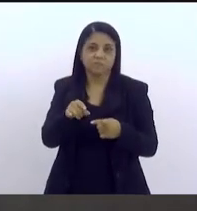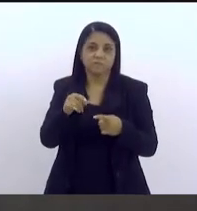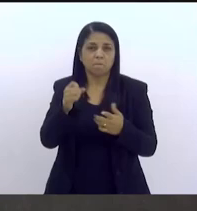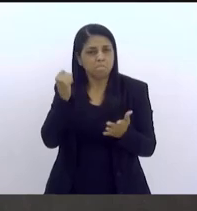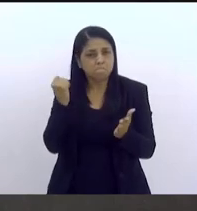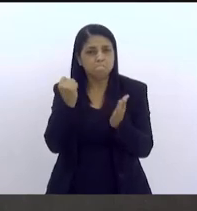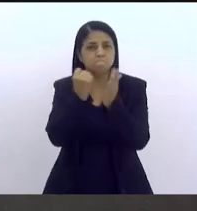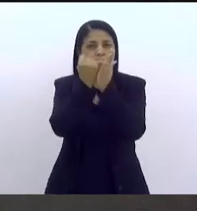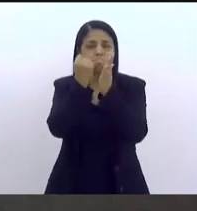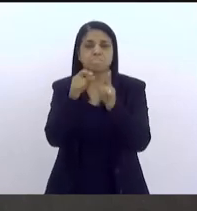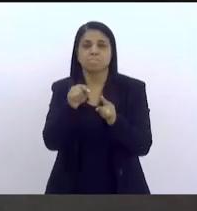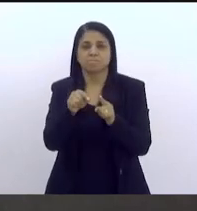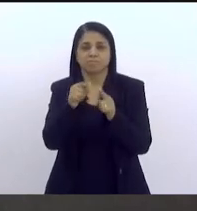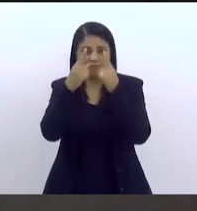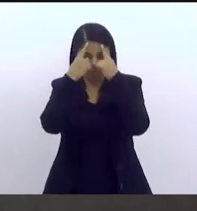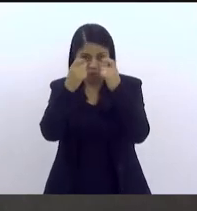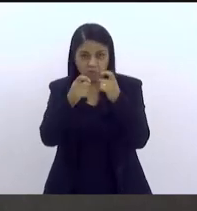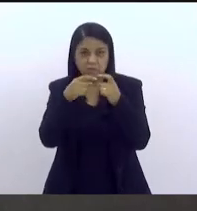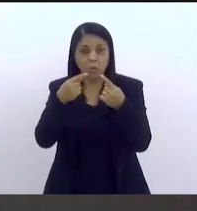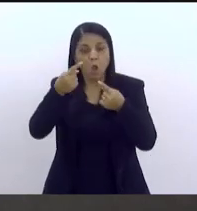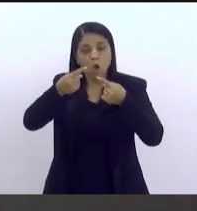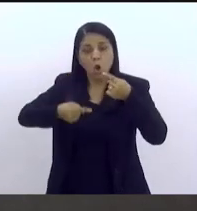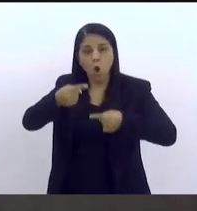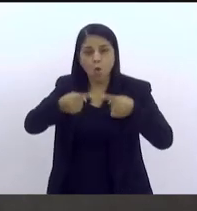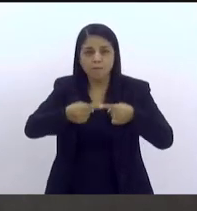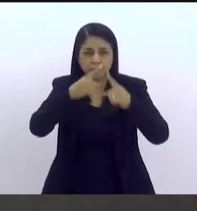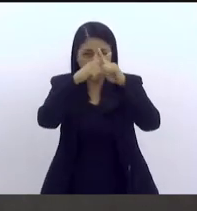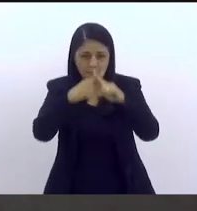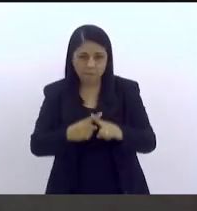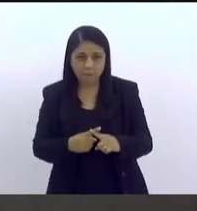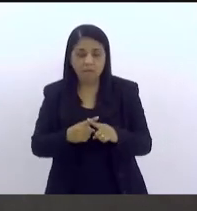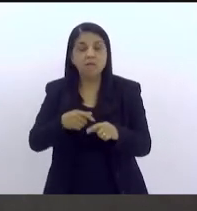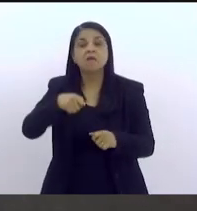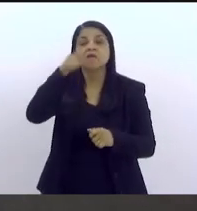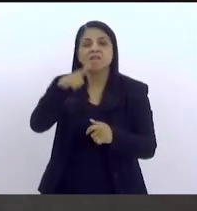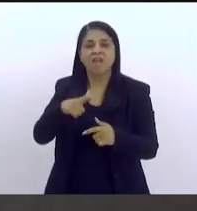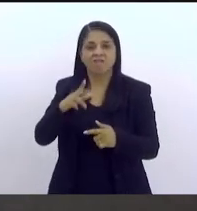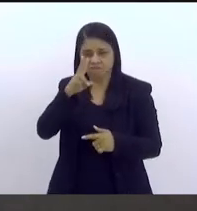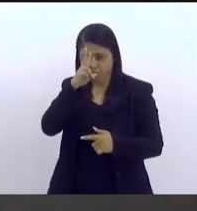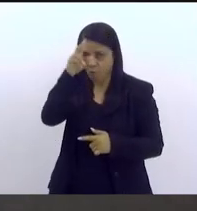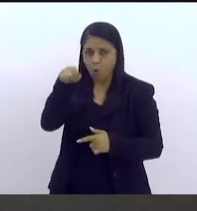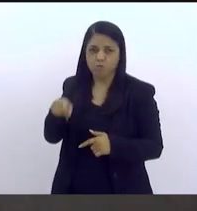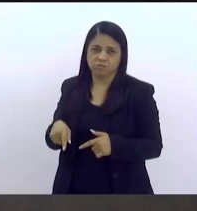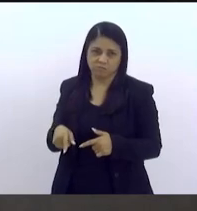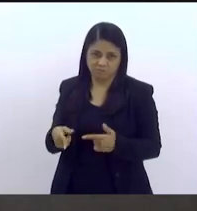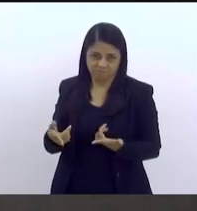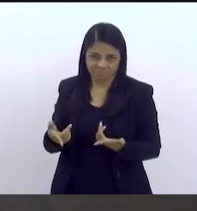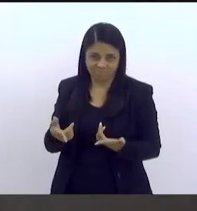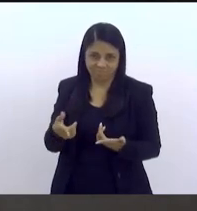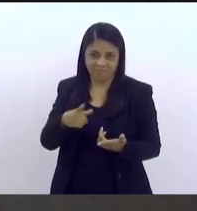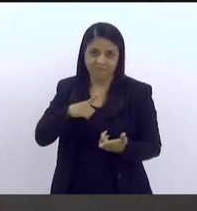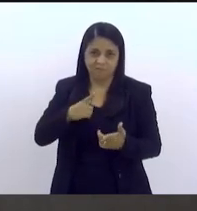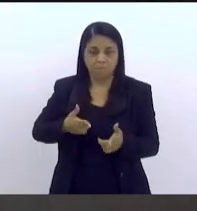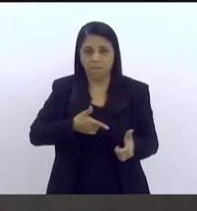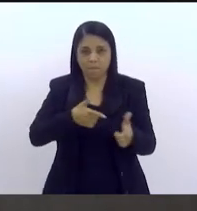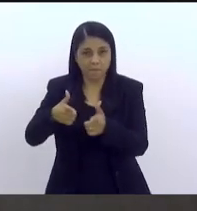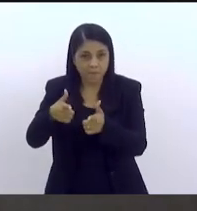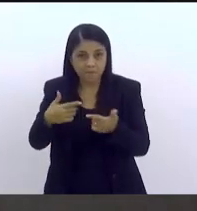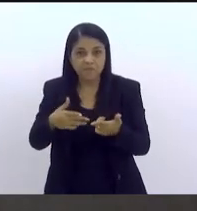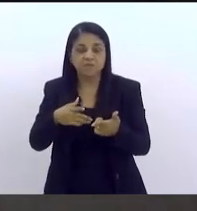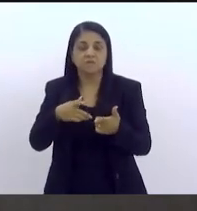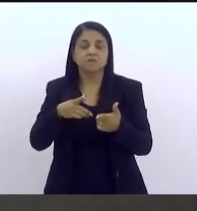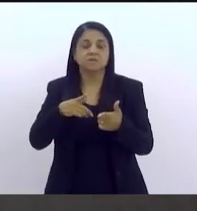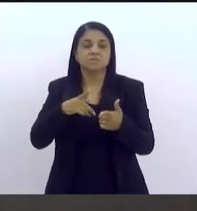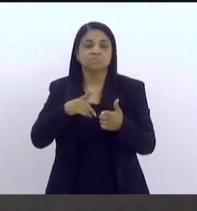traduz uma competição de que tem quem tem mais força quem tem mais munição considerar que a violência originária